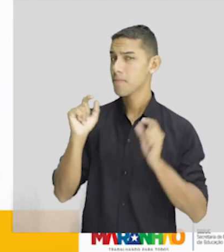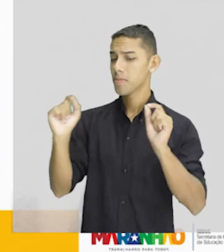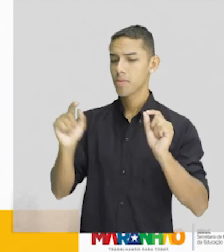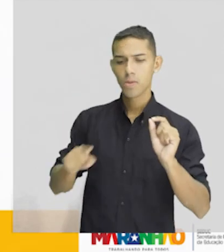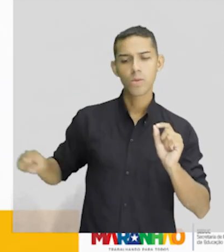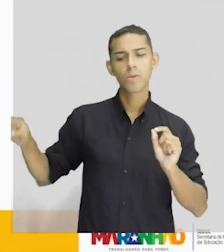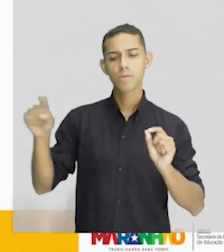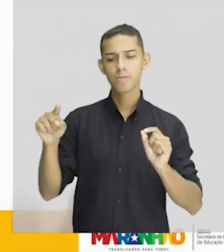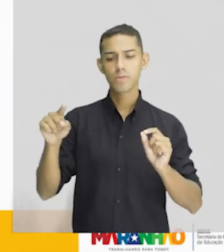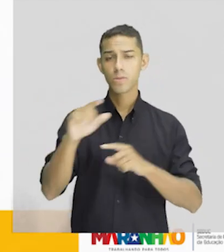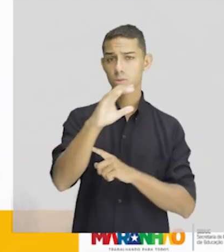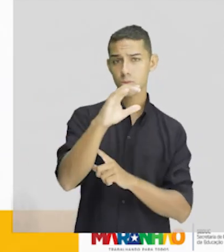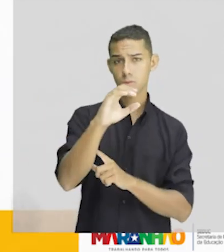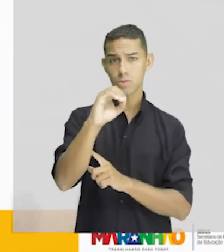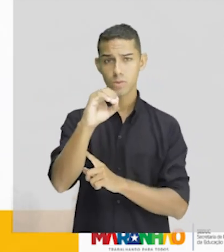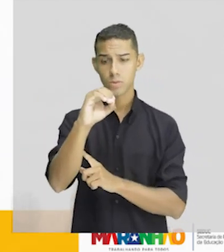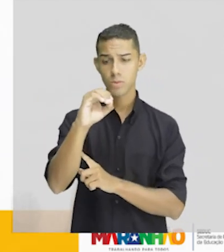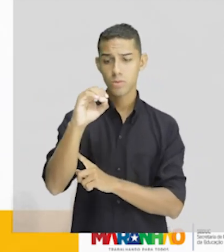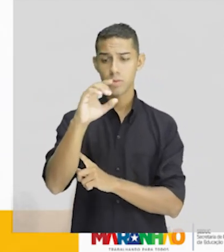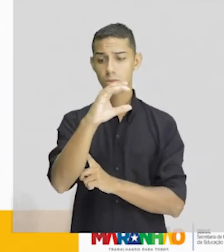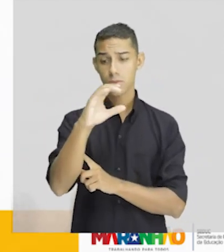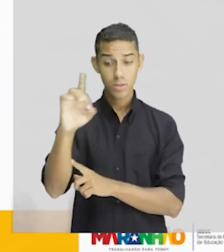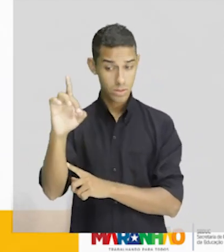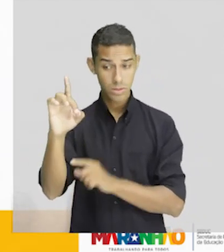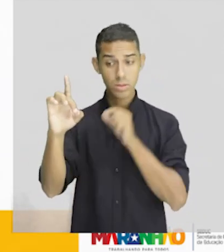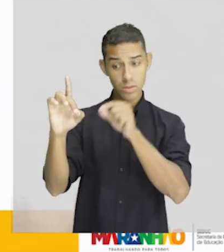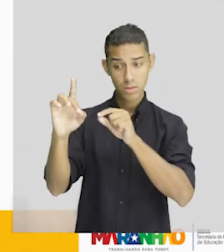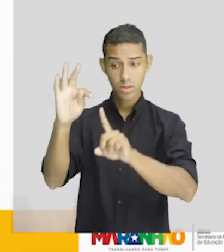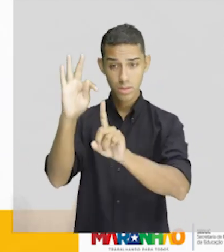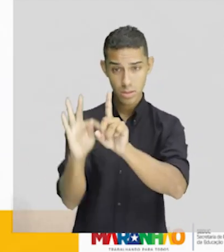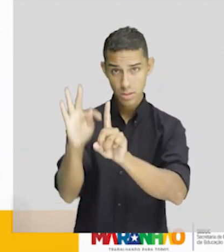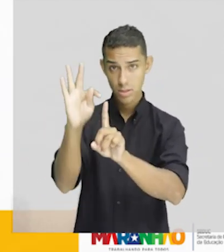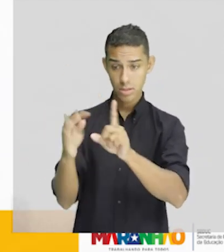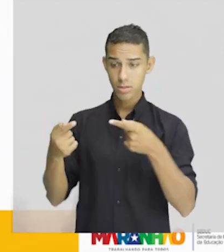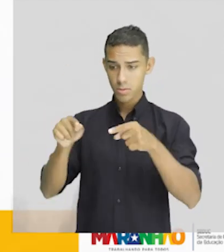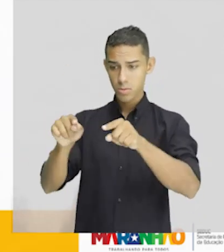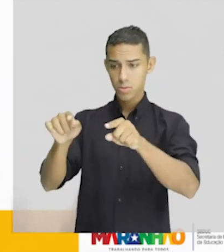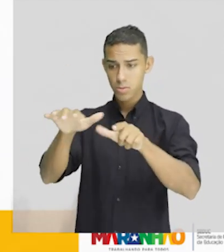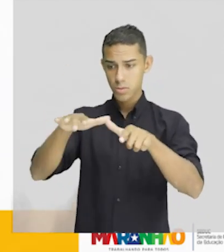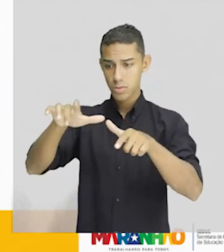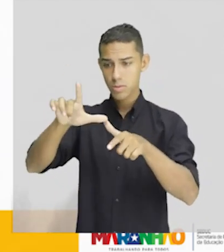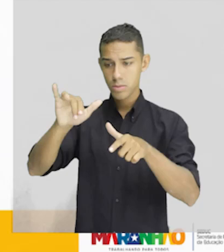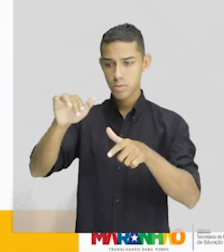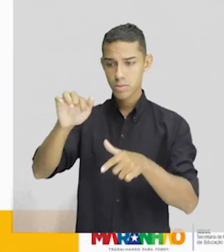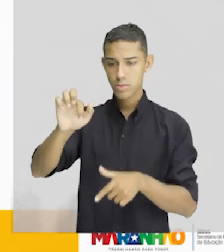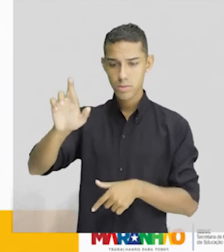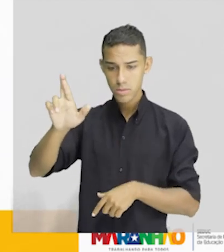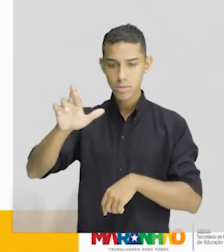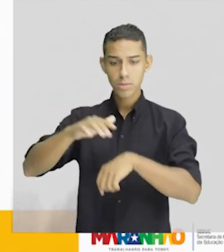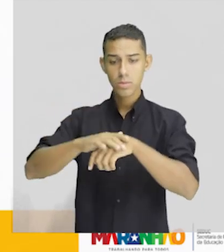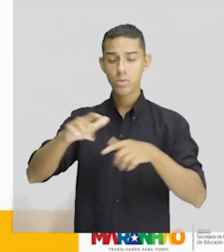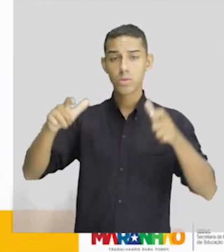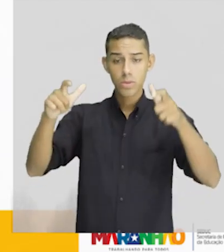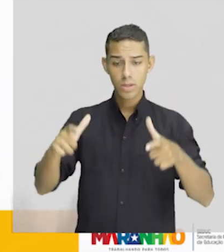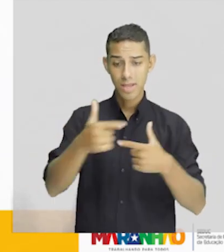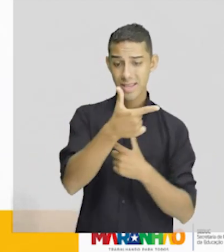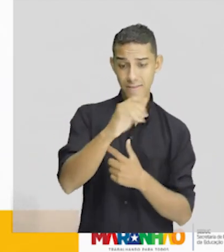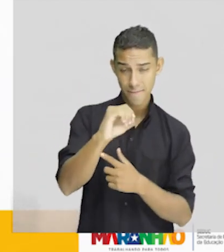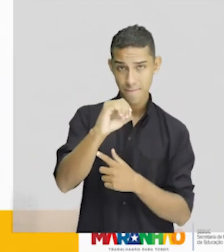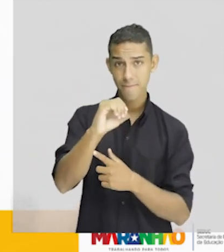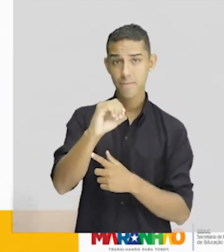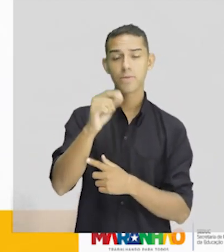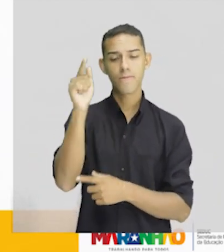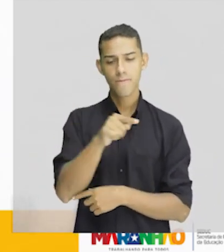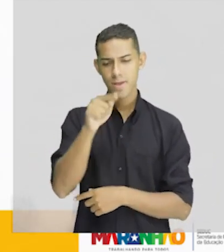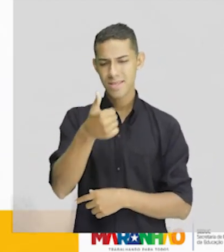Sabendo-se que o coeficiente de dilatação térmica linear do latão é de 20 vezes 10 elevado a menos 6